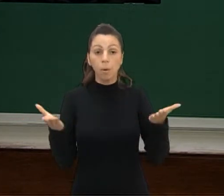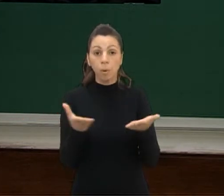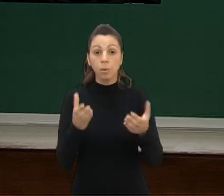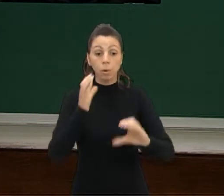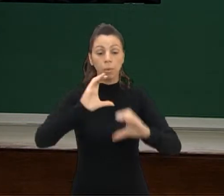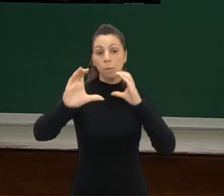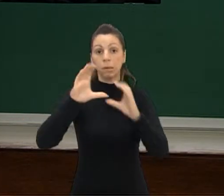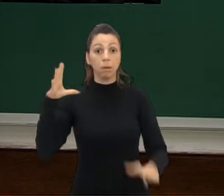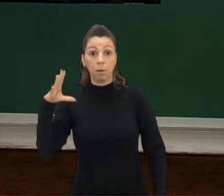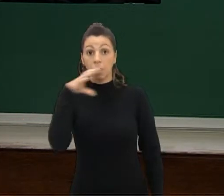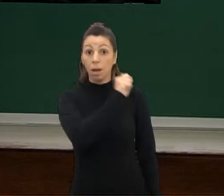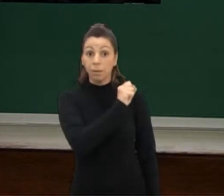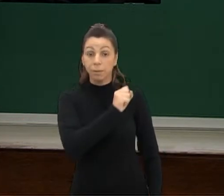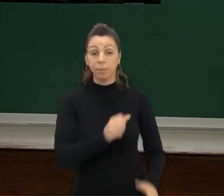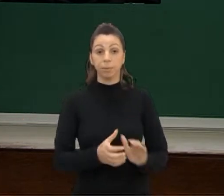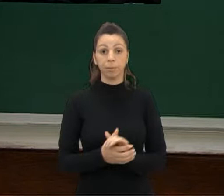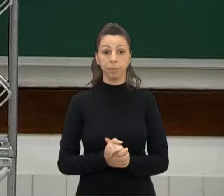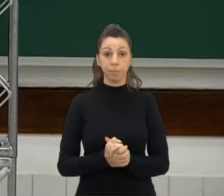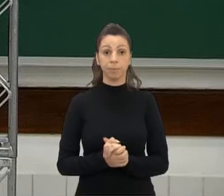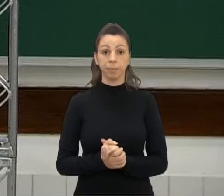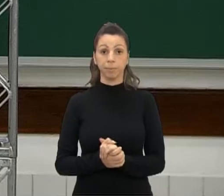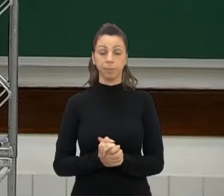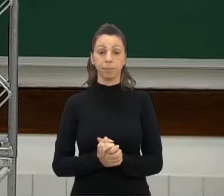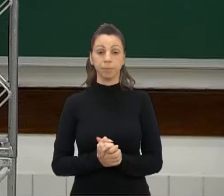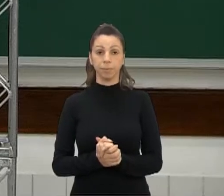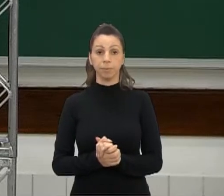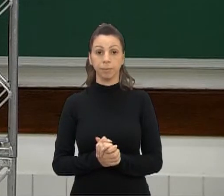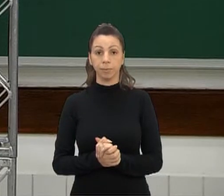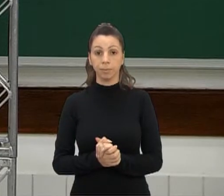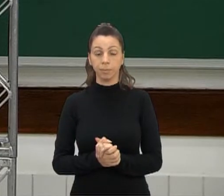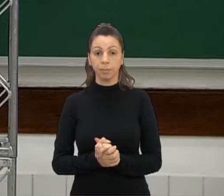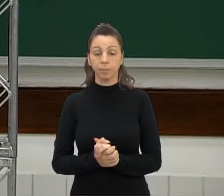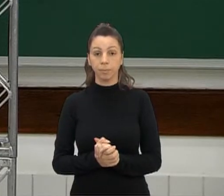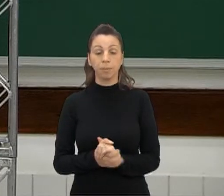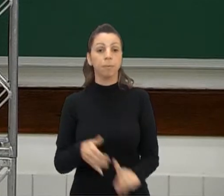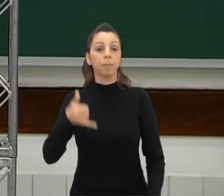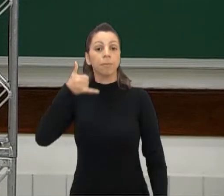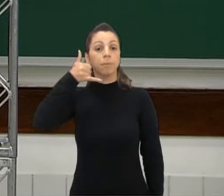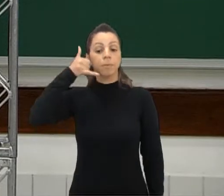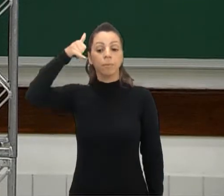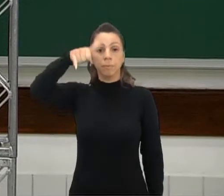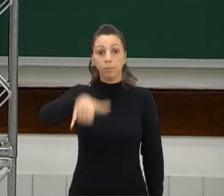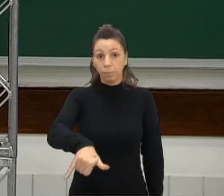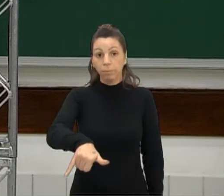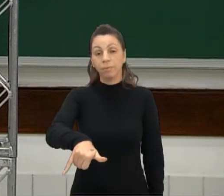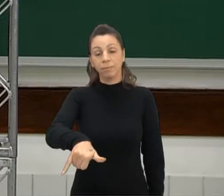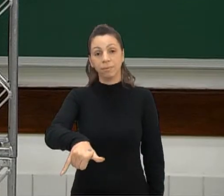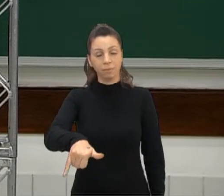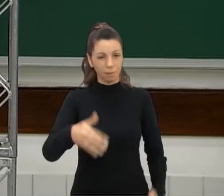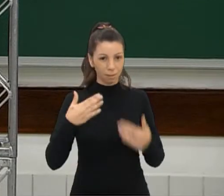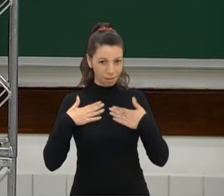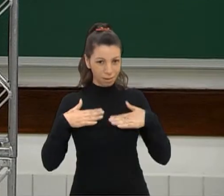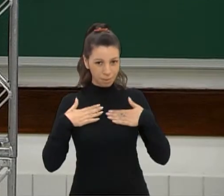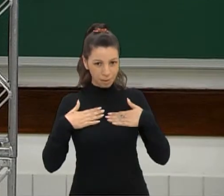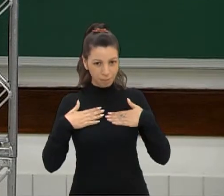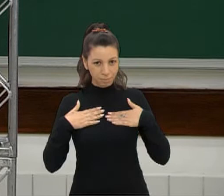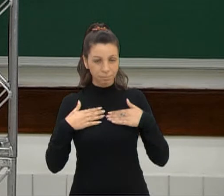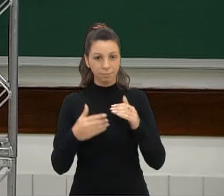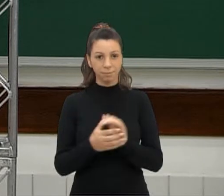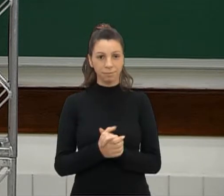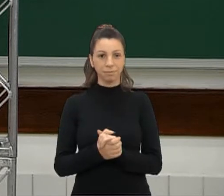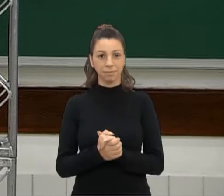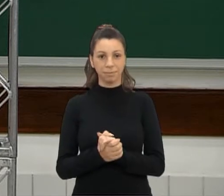mais rápida. Por teléfono também, o telefone fixo, tá? Tranquilo?